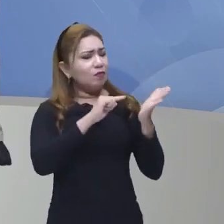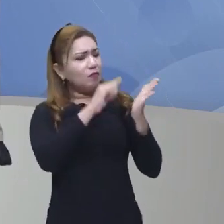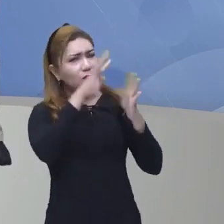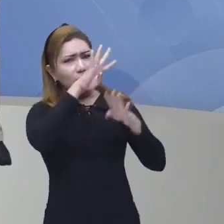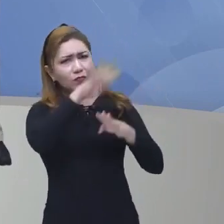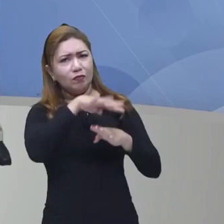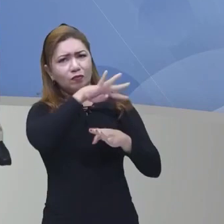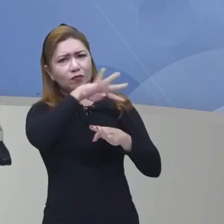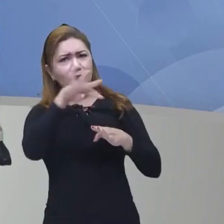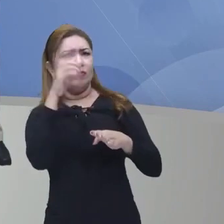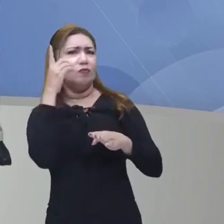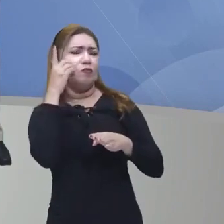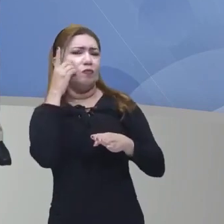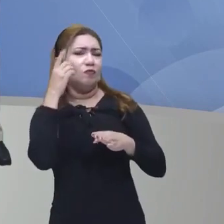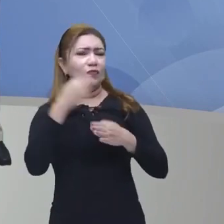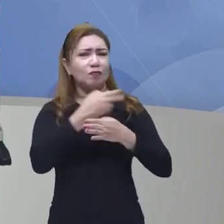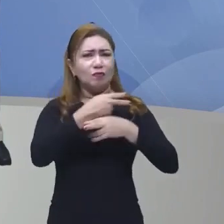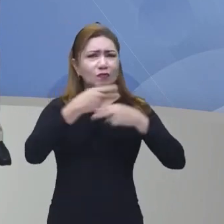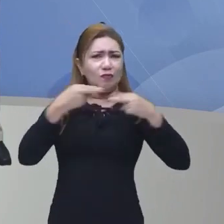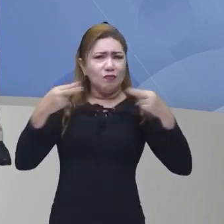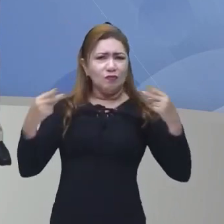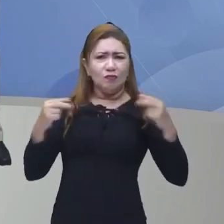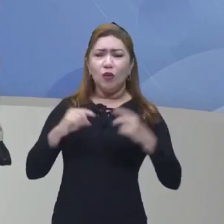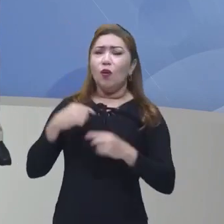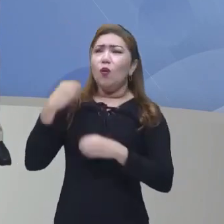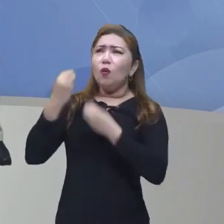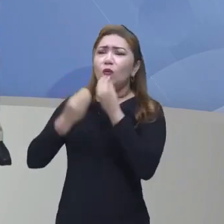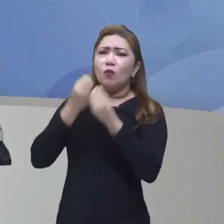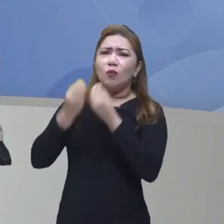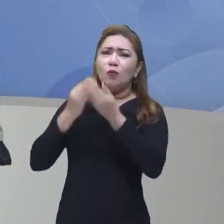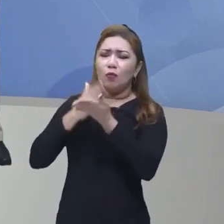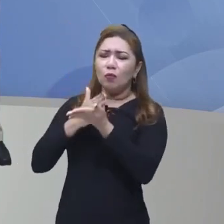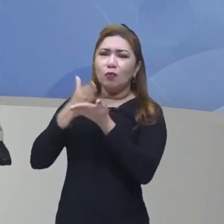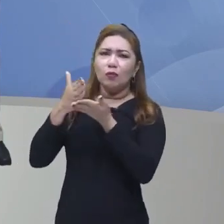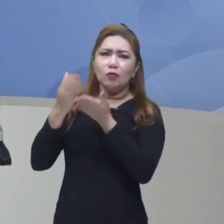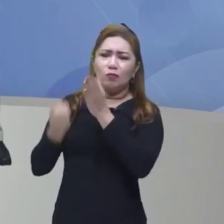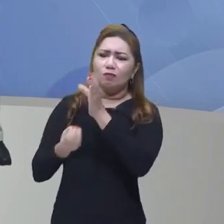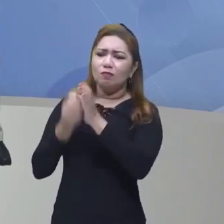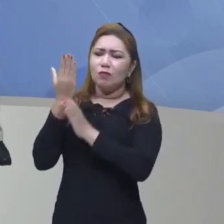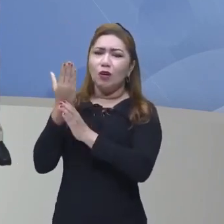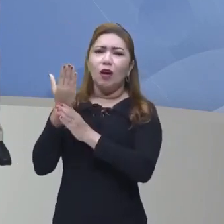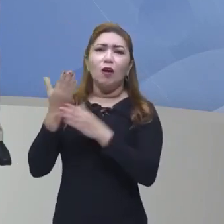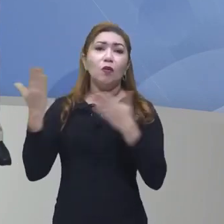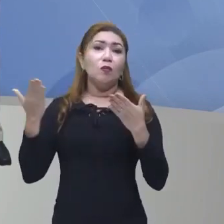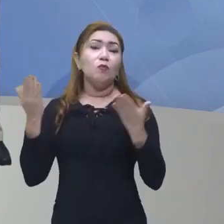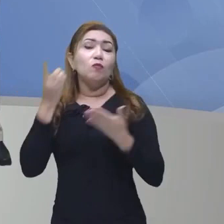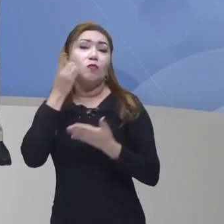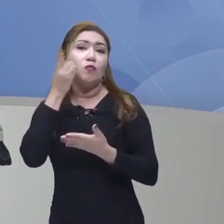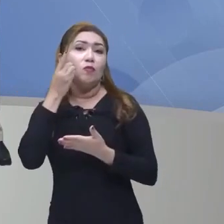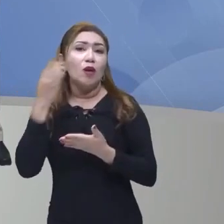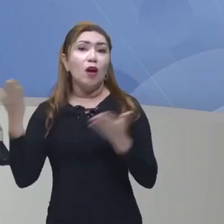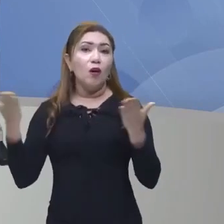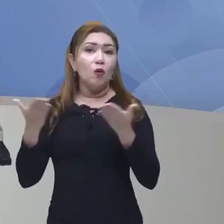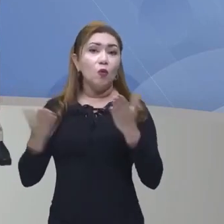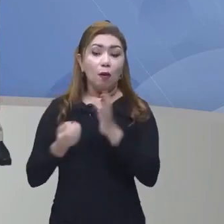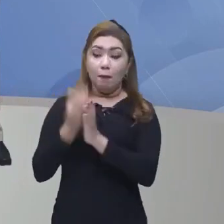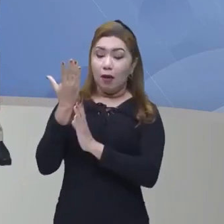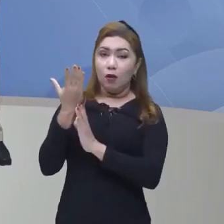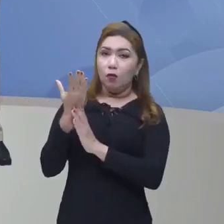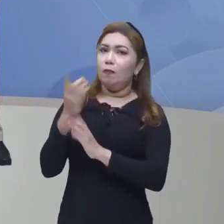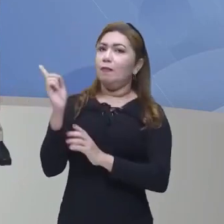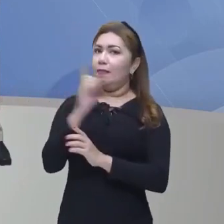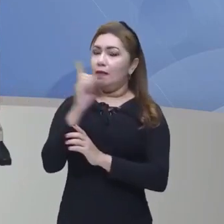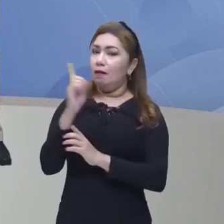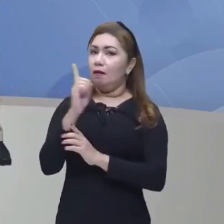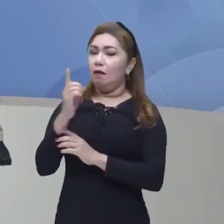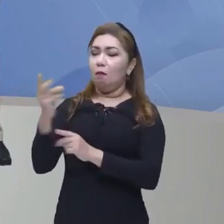isso tudo começou? A questão do relógio, dos calendários, das medidas de tempo, será que isso é algo bem atual? Nós vamos ver na aula de hoje que não,